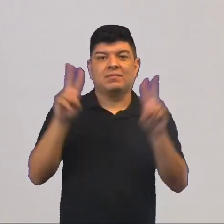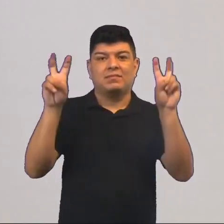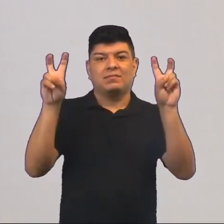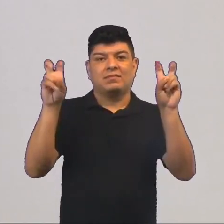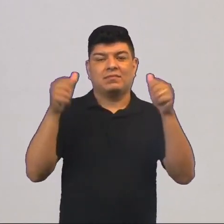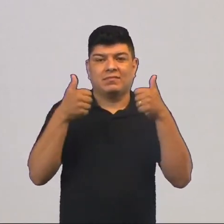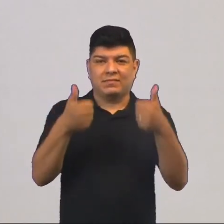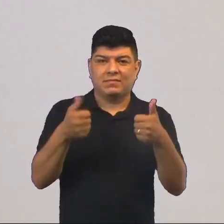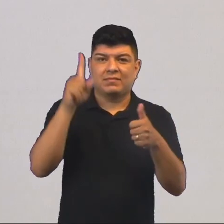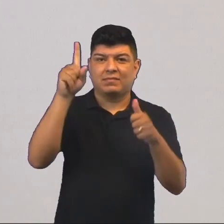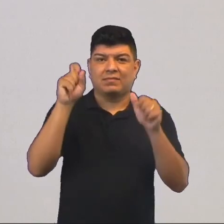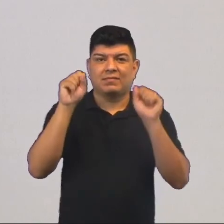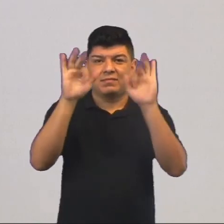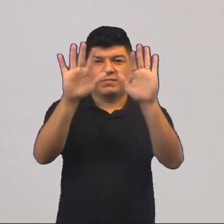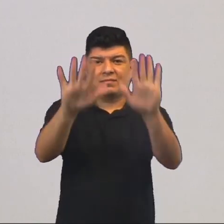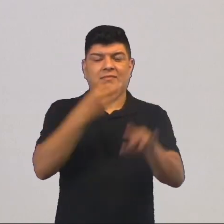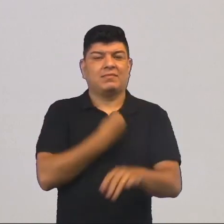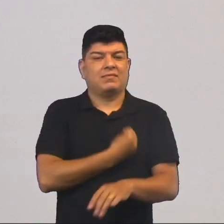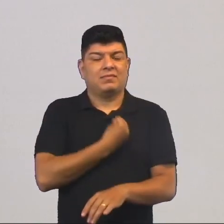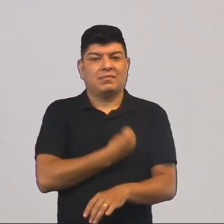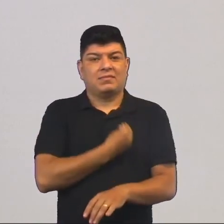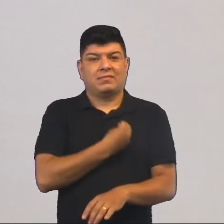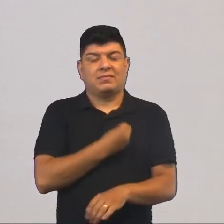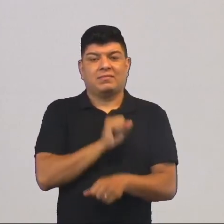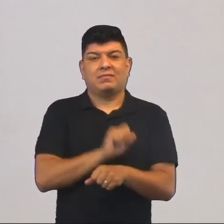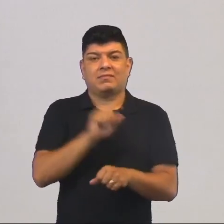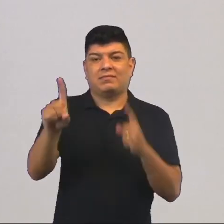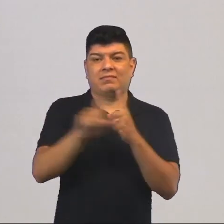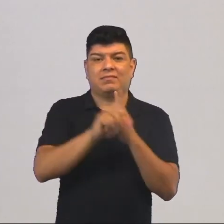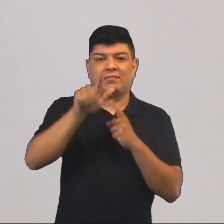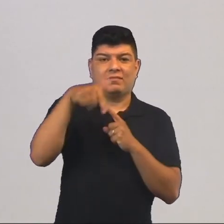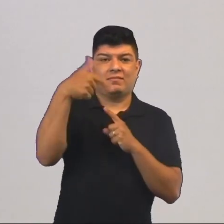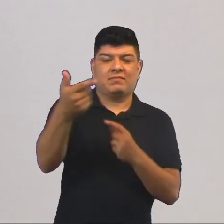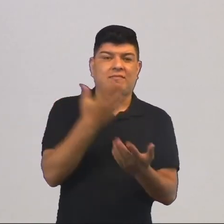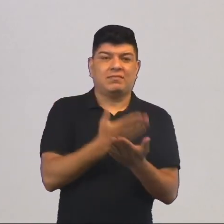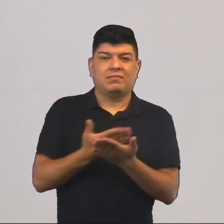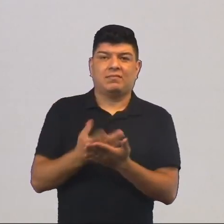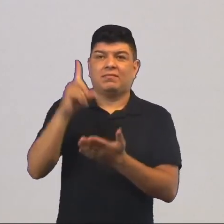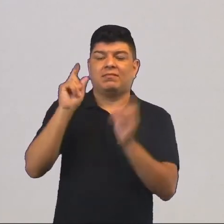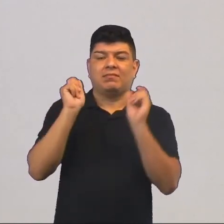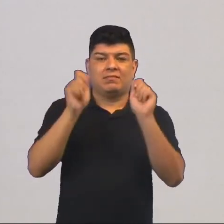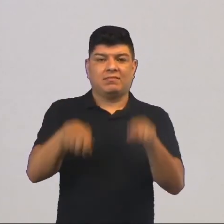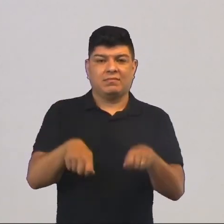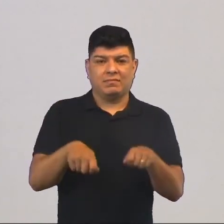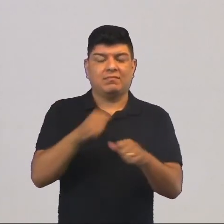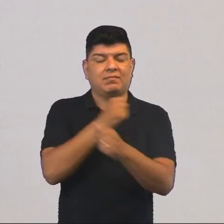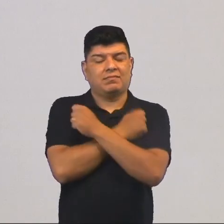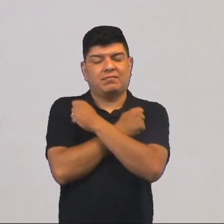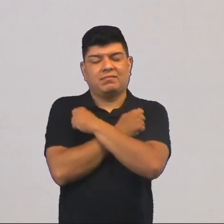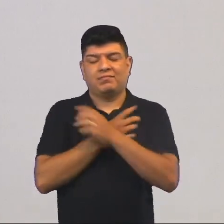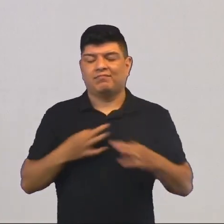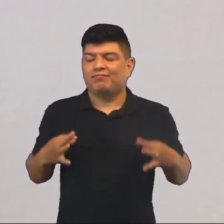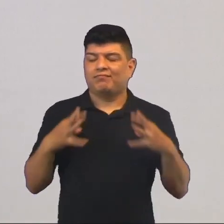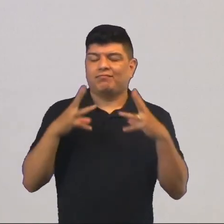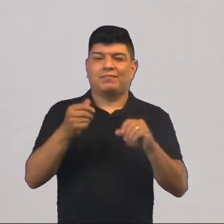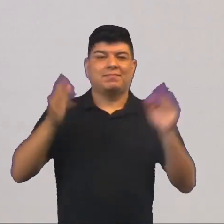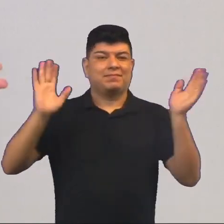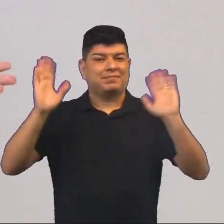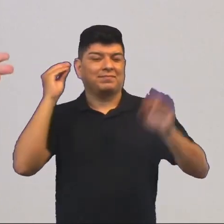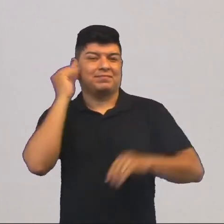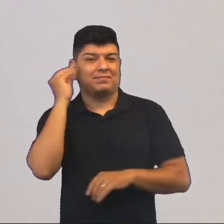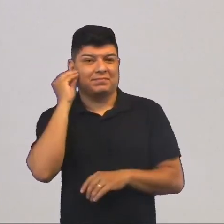para solucionar esses problemas de forma a reduzir a desigualdade no campo e, como eu venho dizendo desde o início, né, fiscalizar as condições de